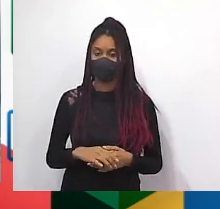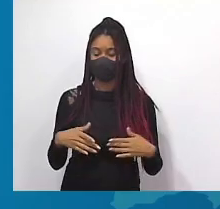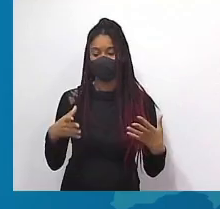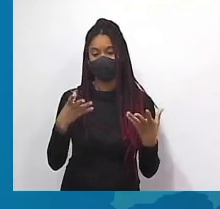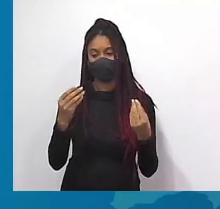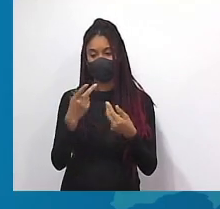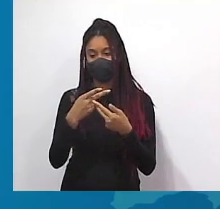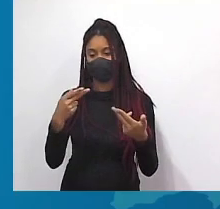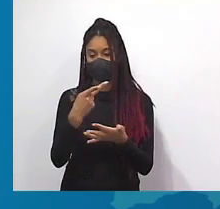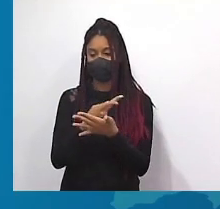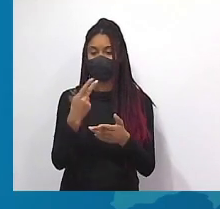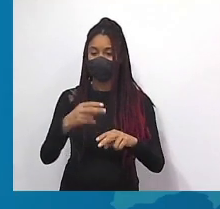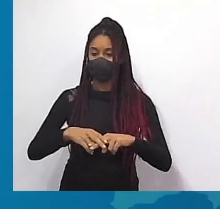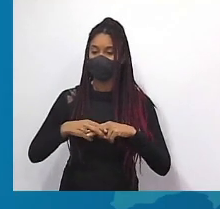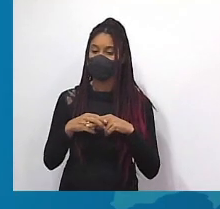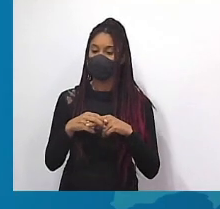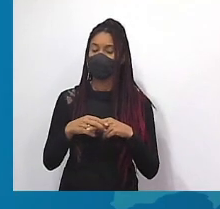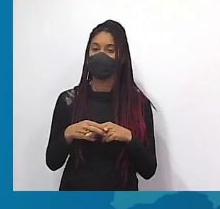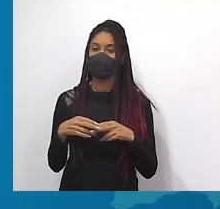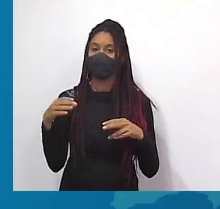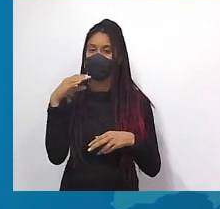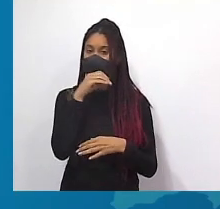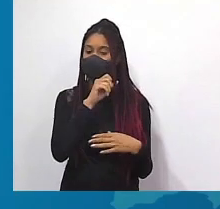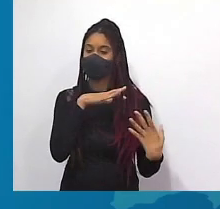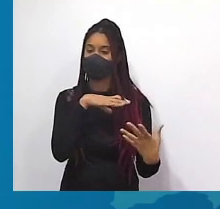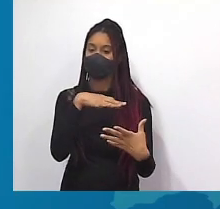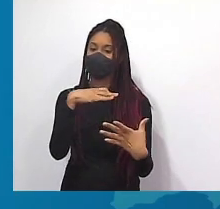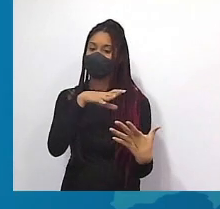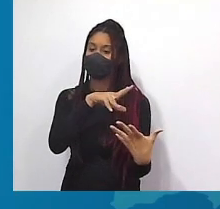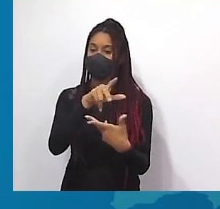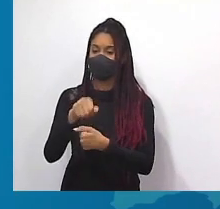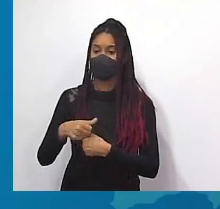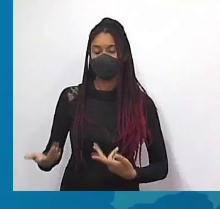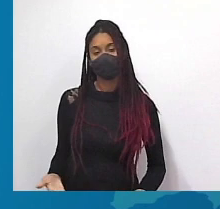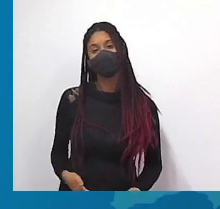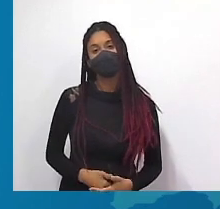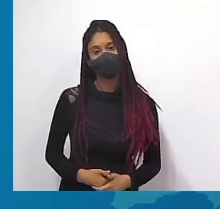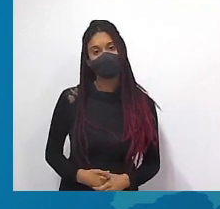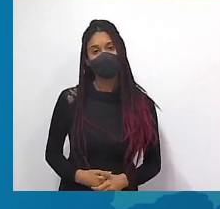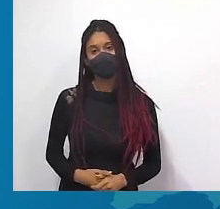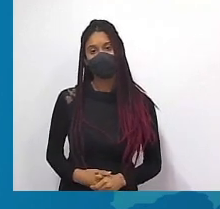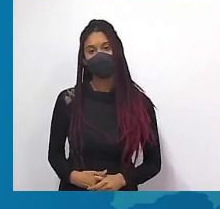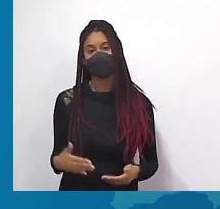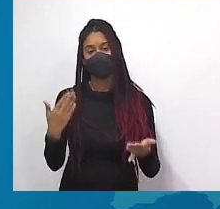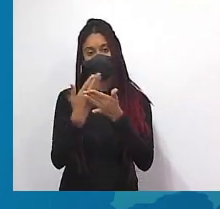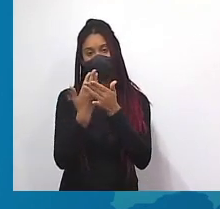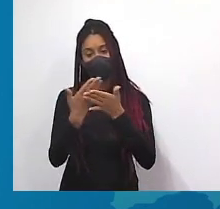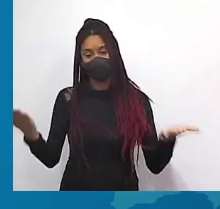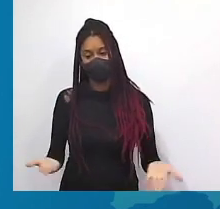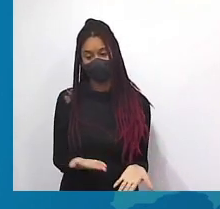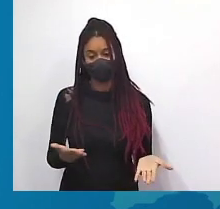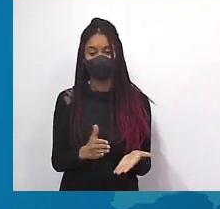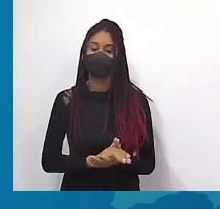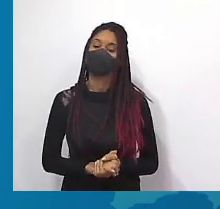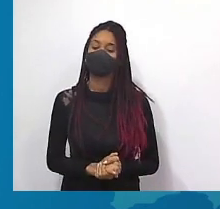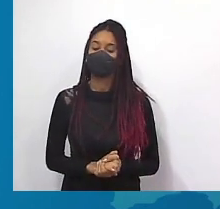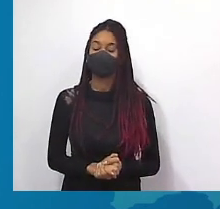do aquecimento global. Gente, essa foi a nossa aula de hoje, tá?